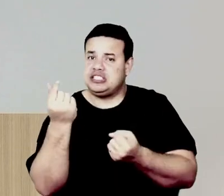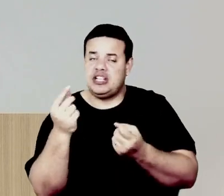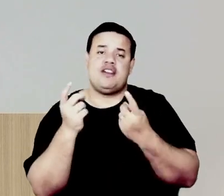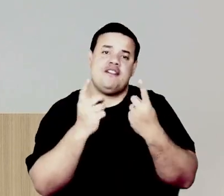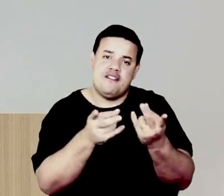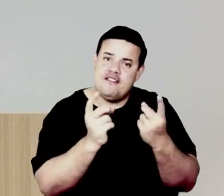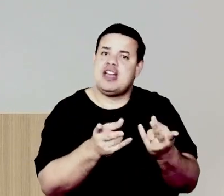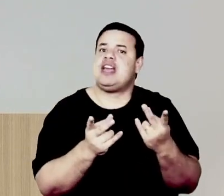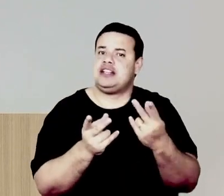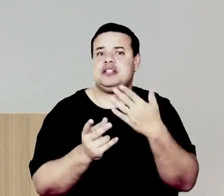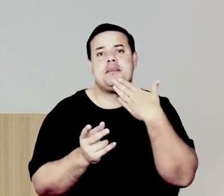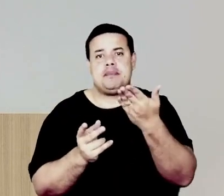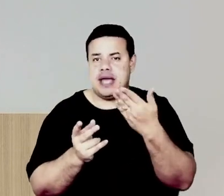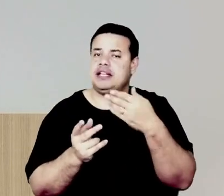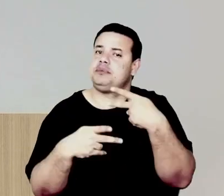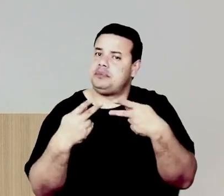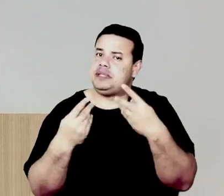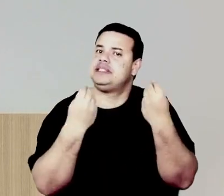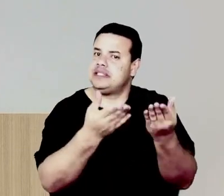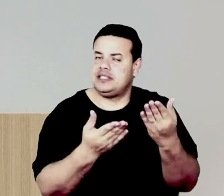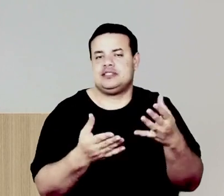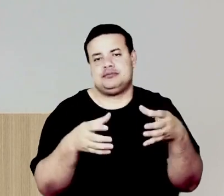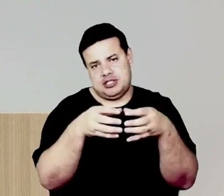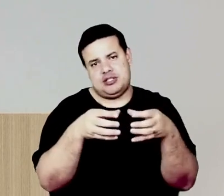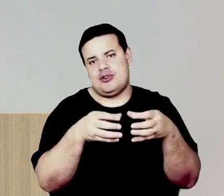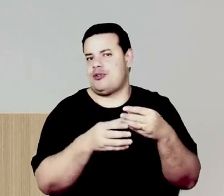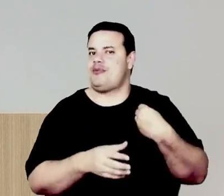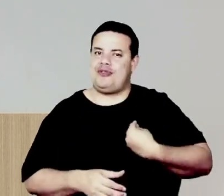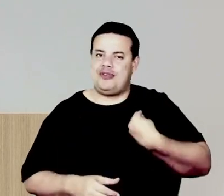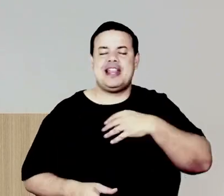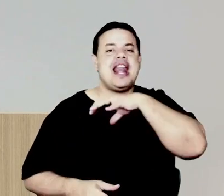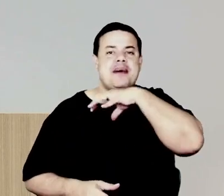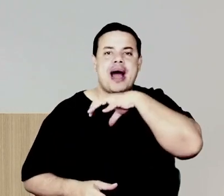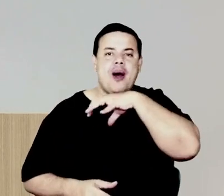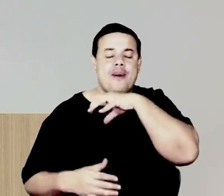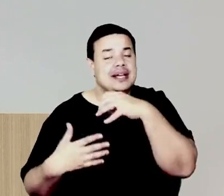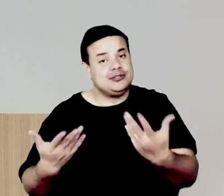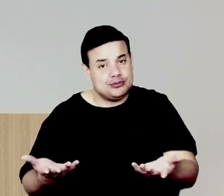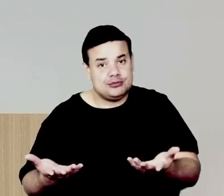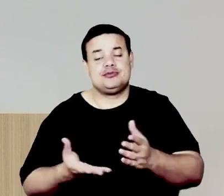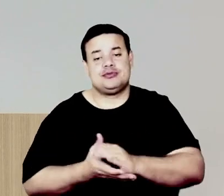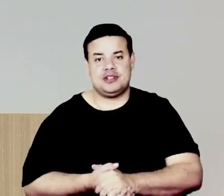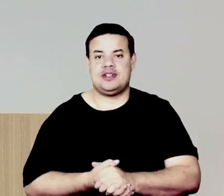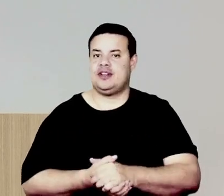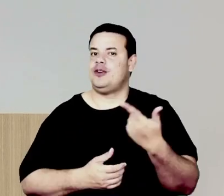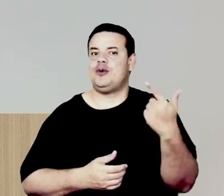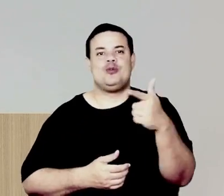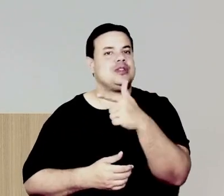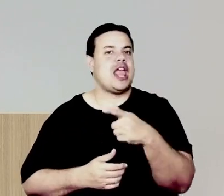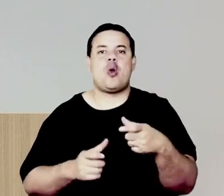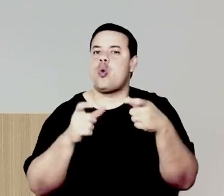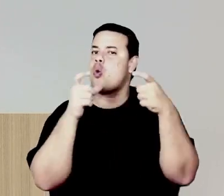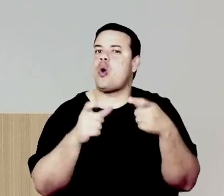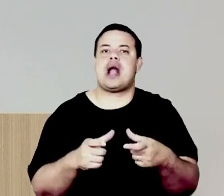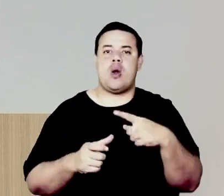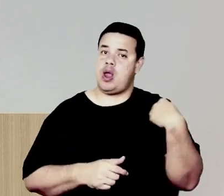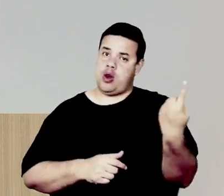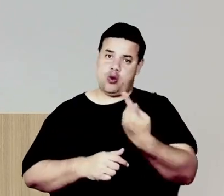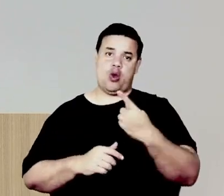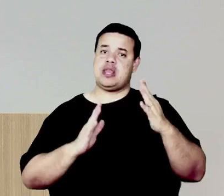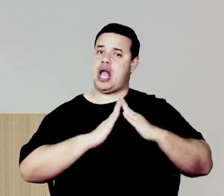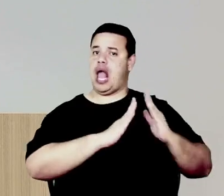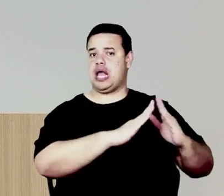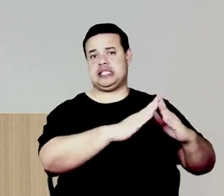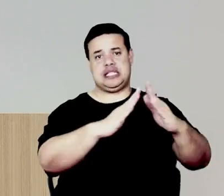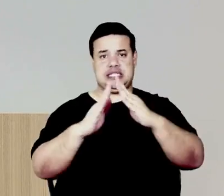brinde. Pronto. Isso é o Vida Animais. Para quem tem dúvida, Vida Animais é isso. Não tem um local, é nossas casas. Então, se vocês